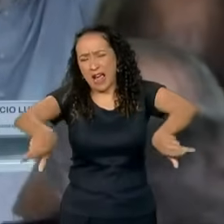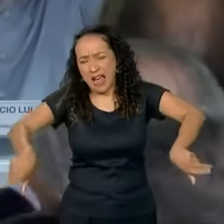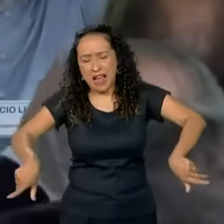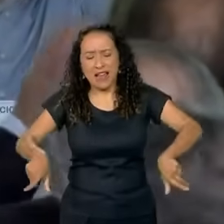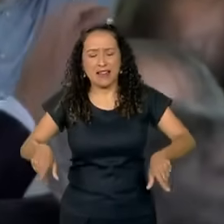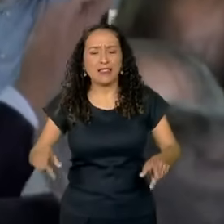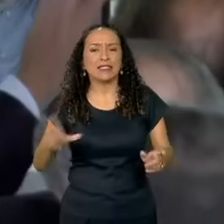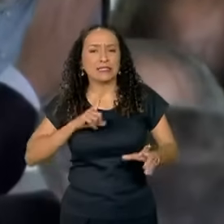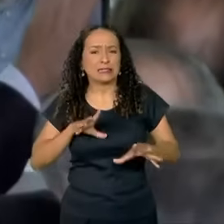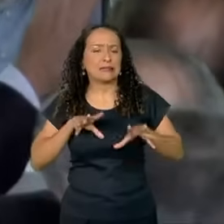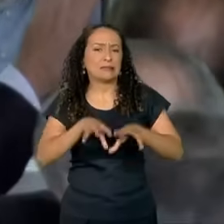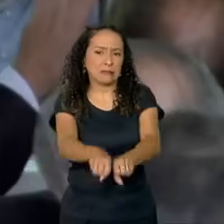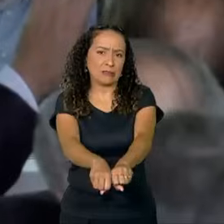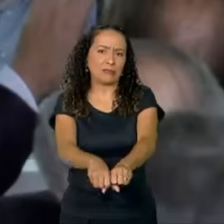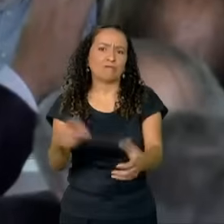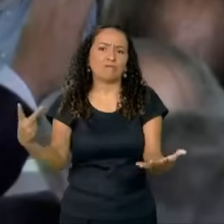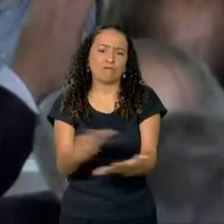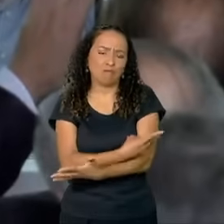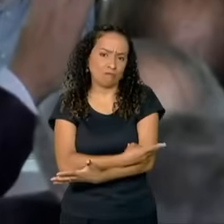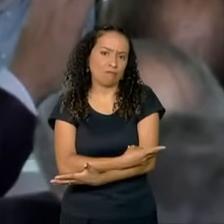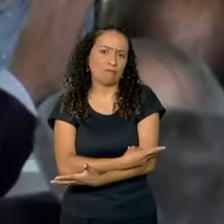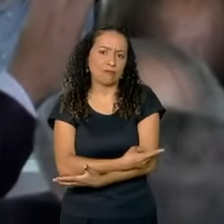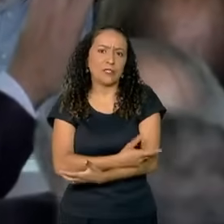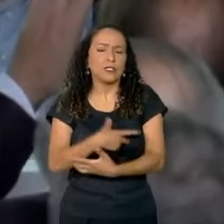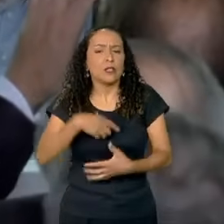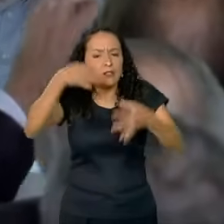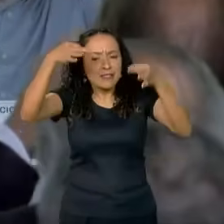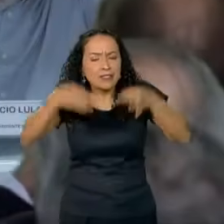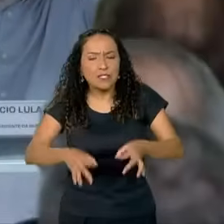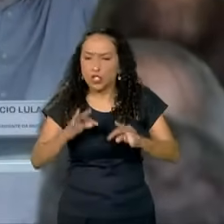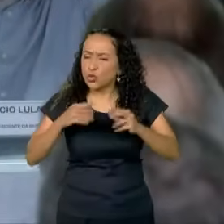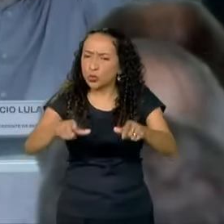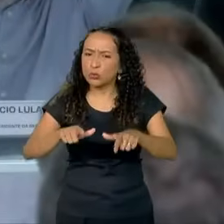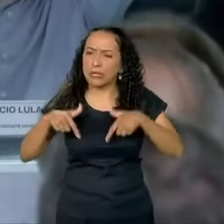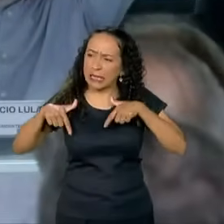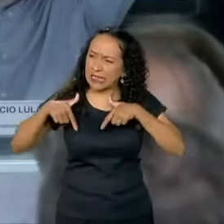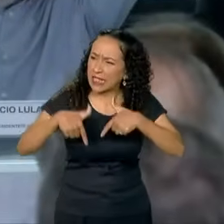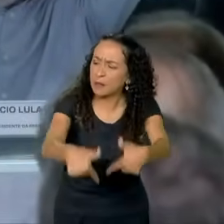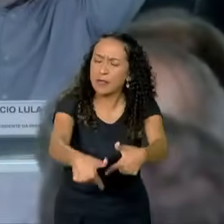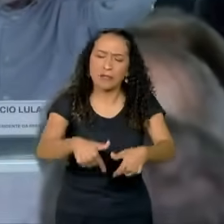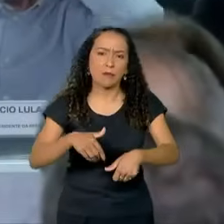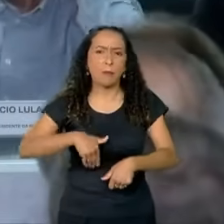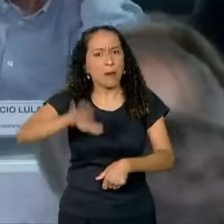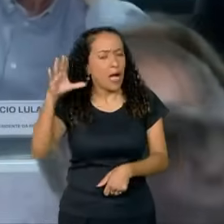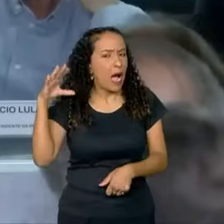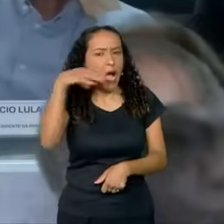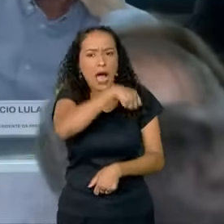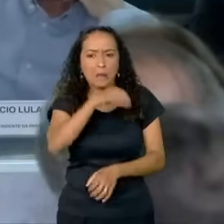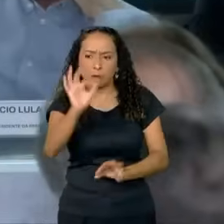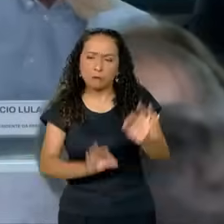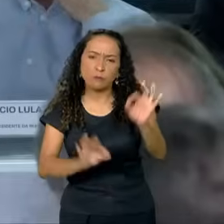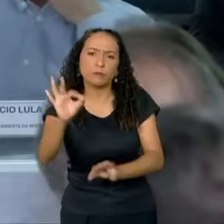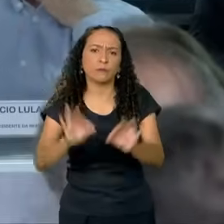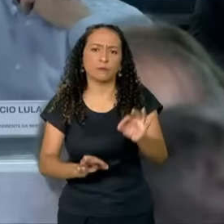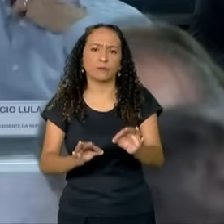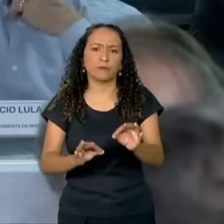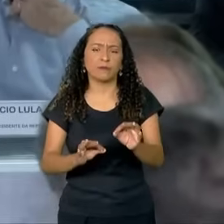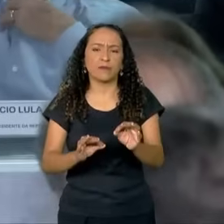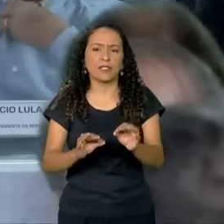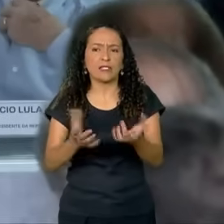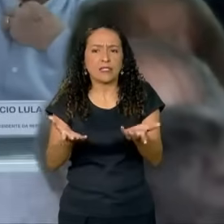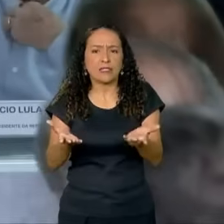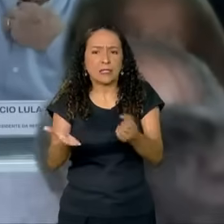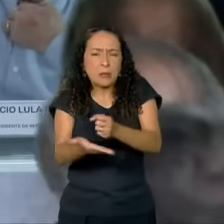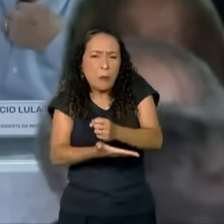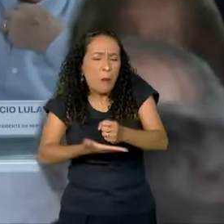são atingidas, e eu tenho absoluta convicção de que está todo mundo trabalhando para colocar o mais rápido possível esse caos numa condição